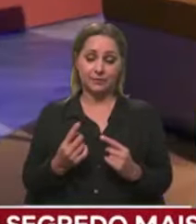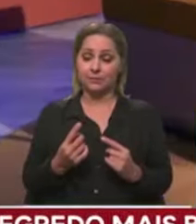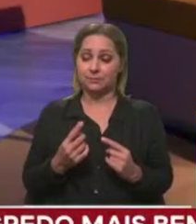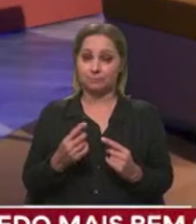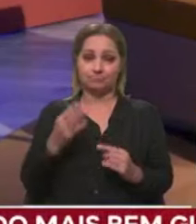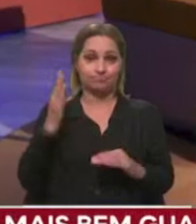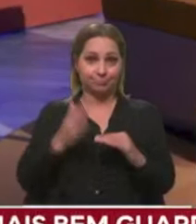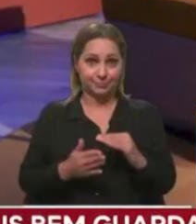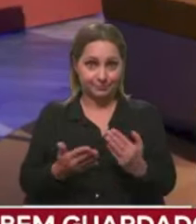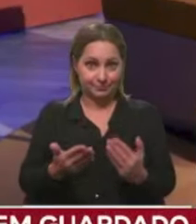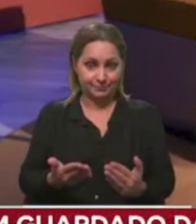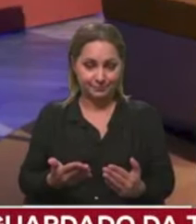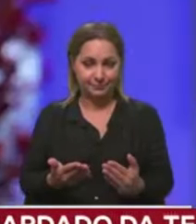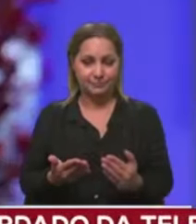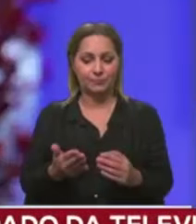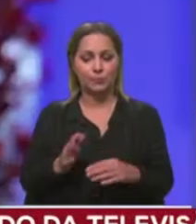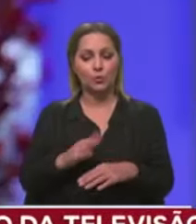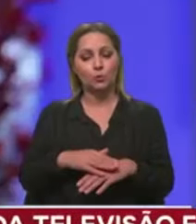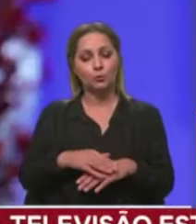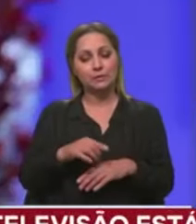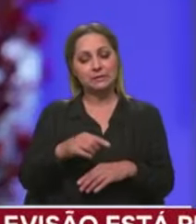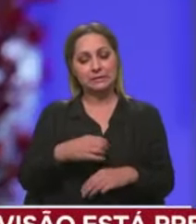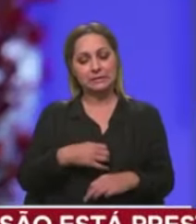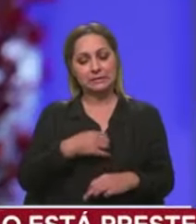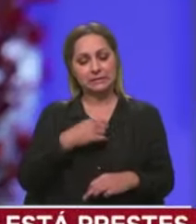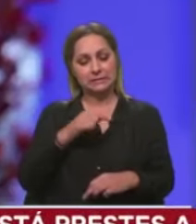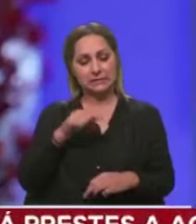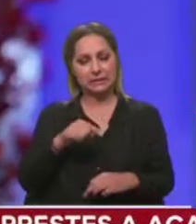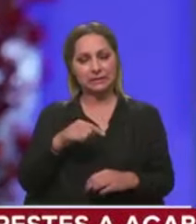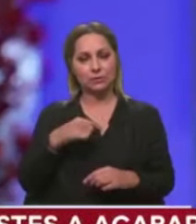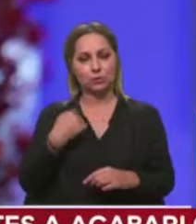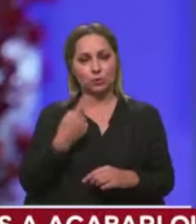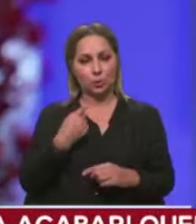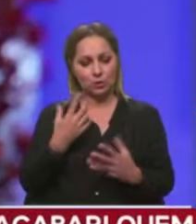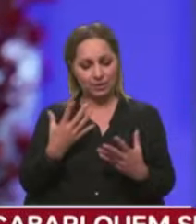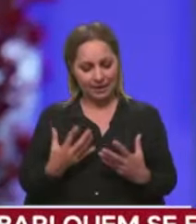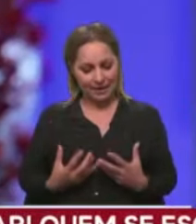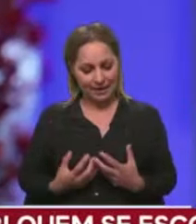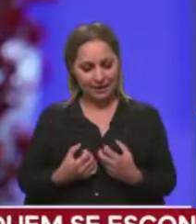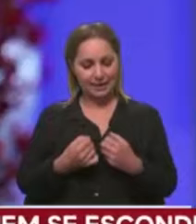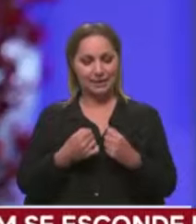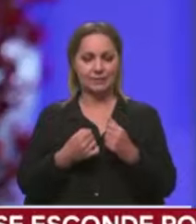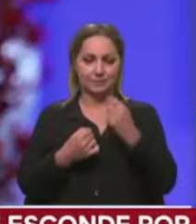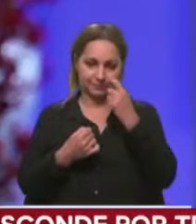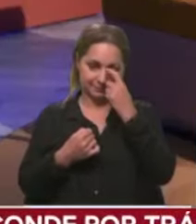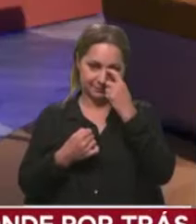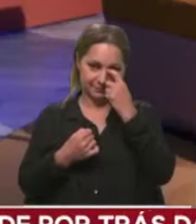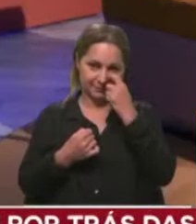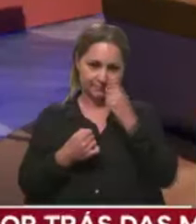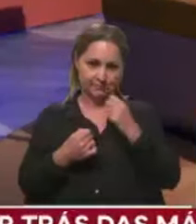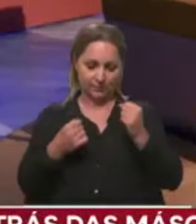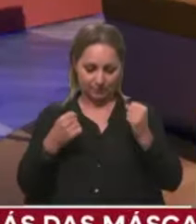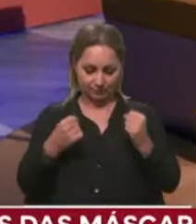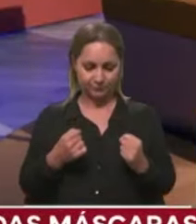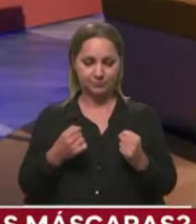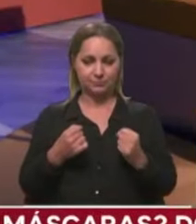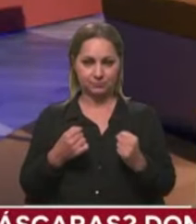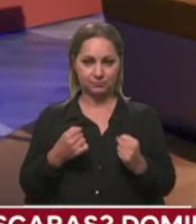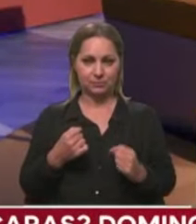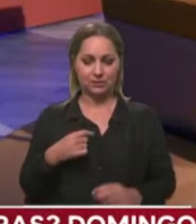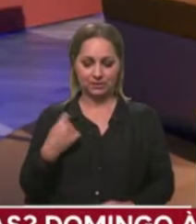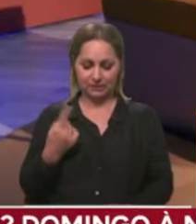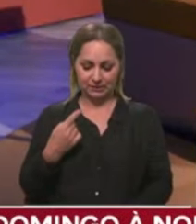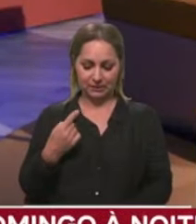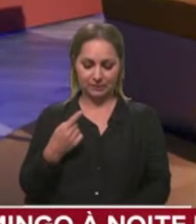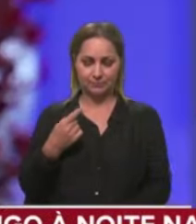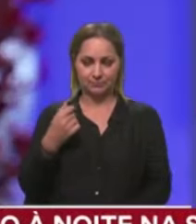achamos Hum e portanto é nesse sentido que que que nós temos que agarrar as coisas inteiros e estarmos inteiros naquilo que